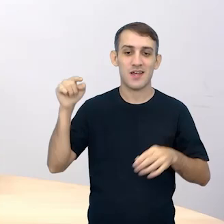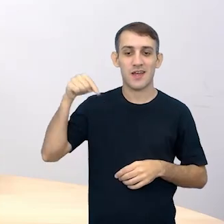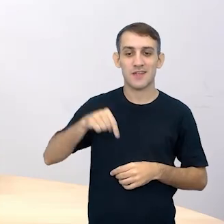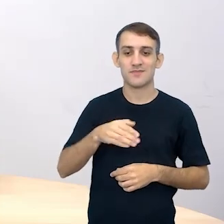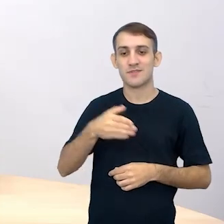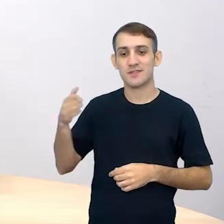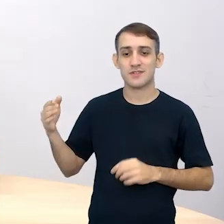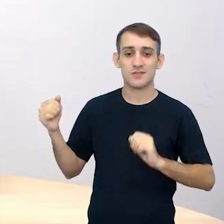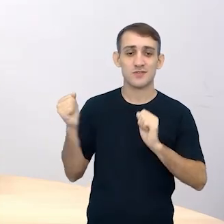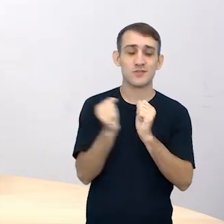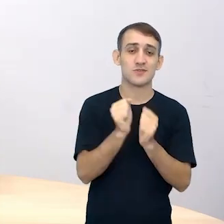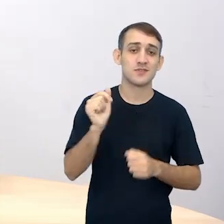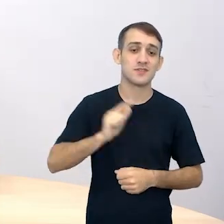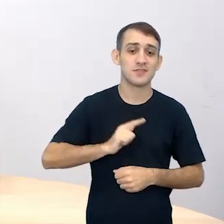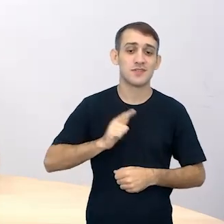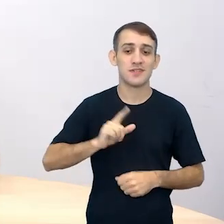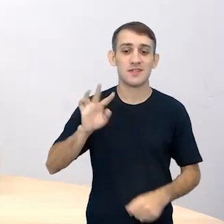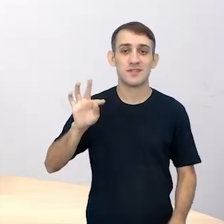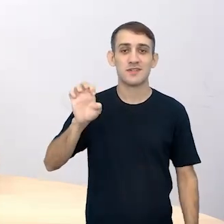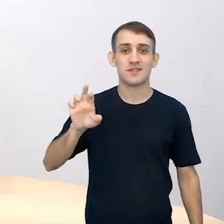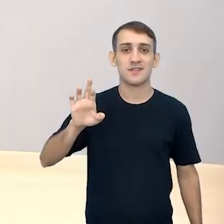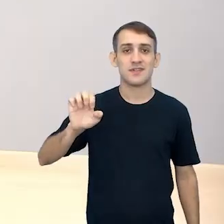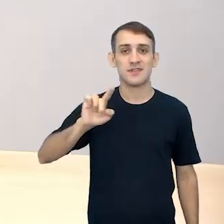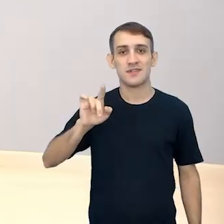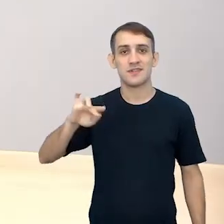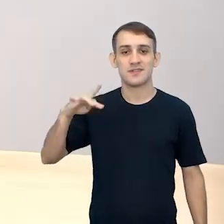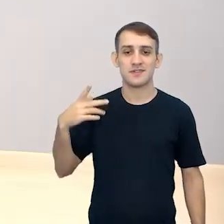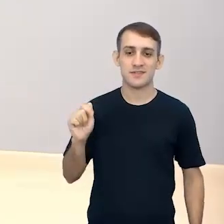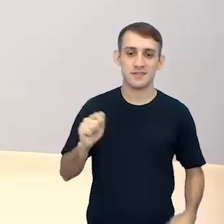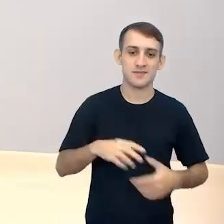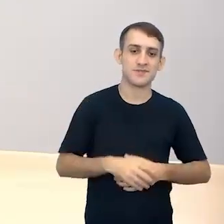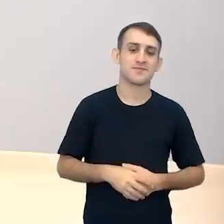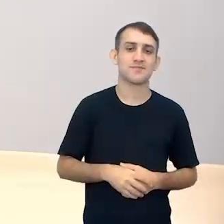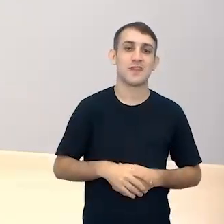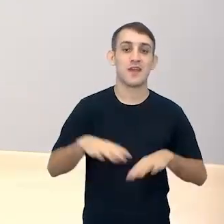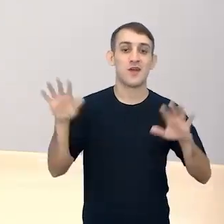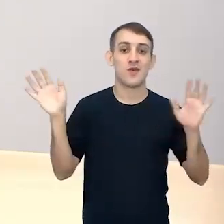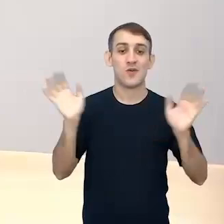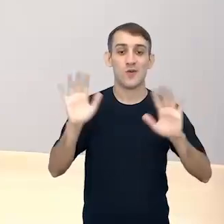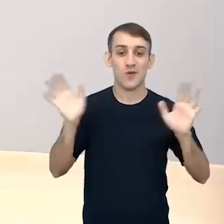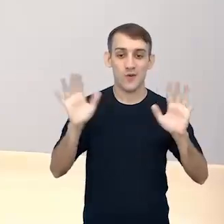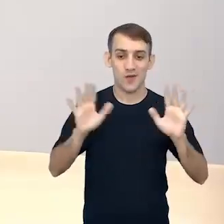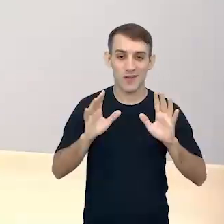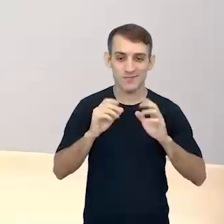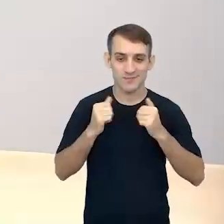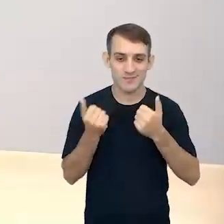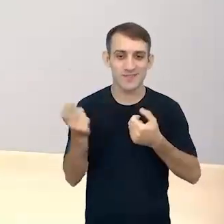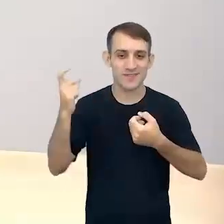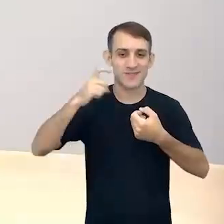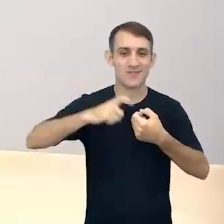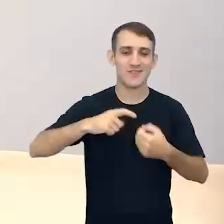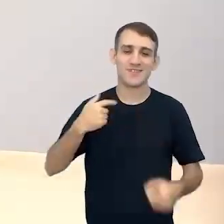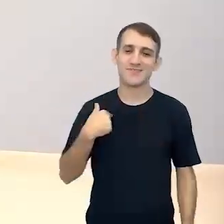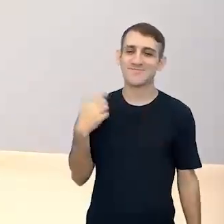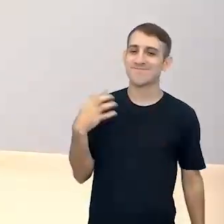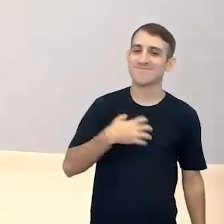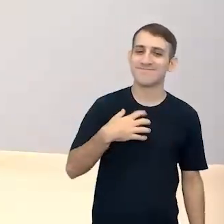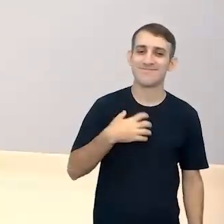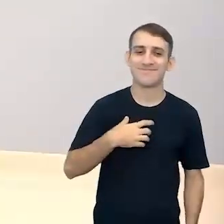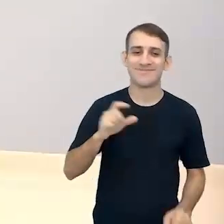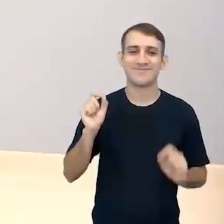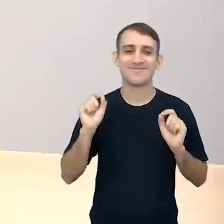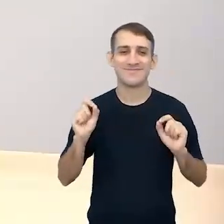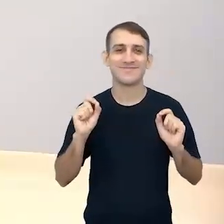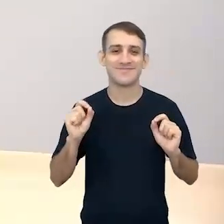lado, de volta, então, temos a Terezinha. Olá, Quimia, de volta. Estou me sentindo